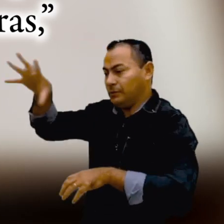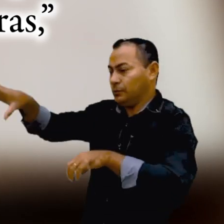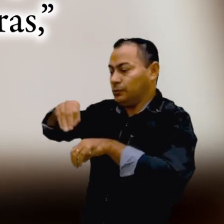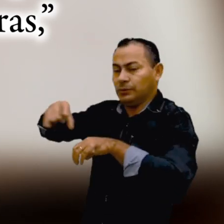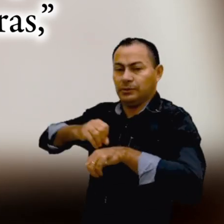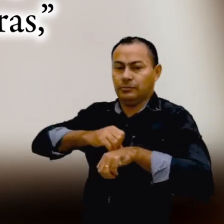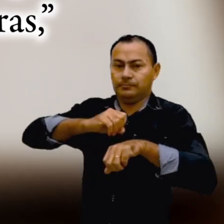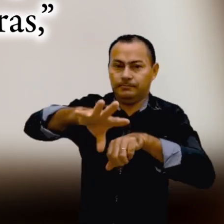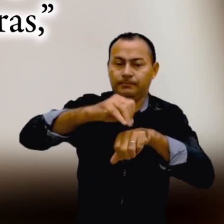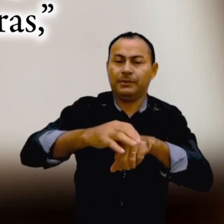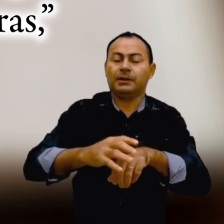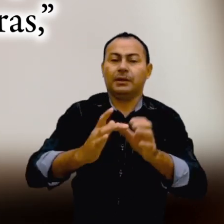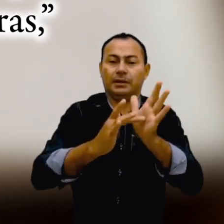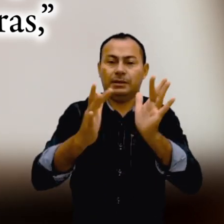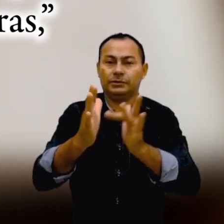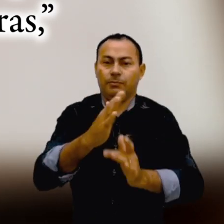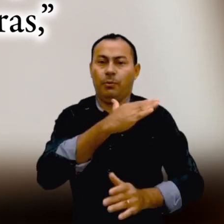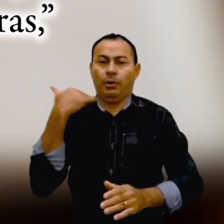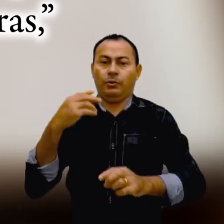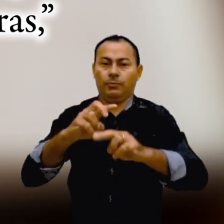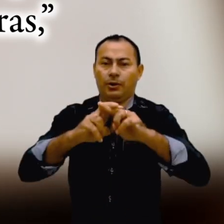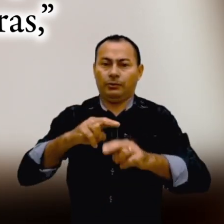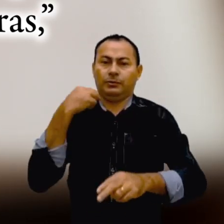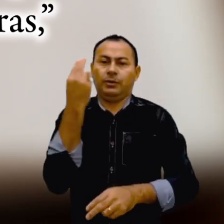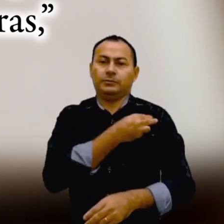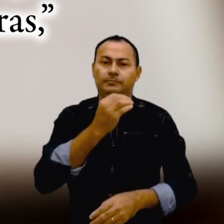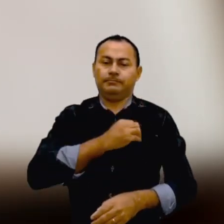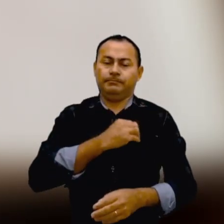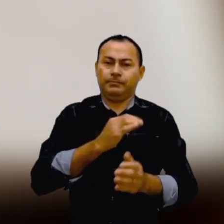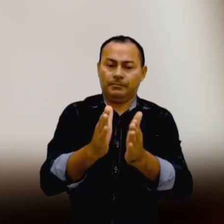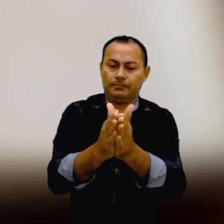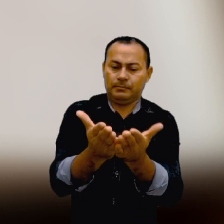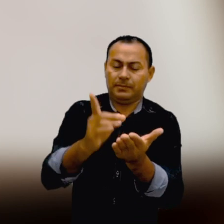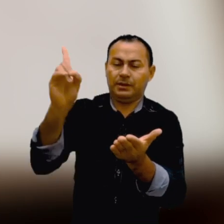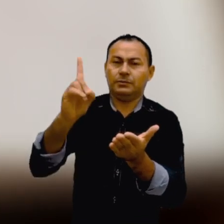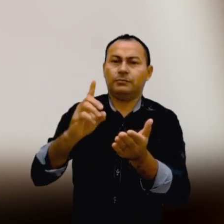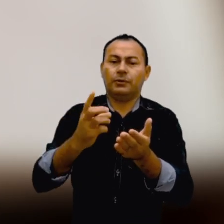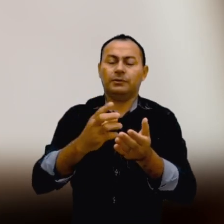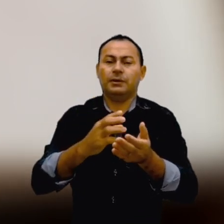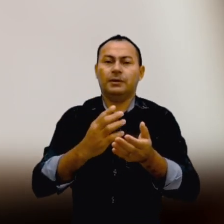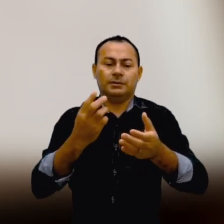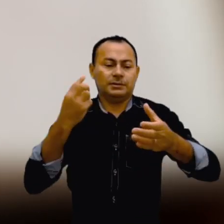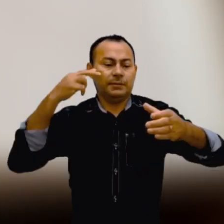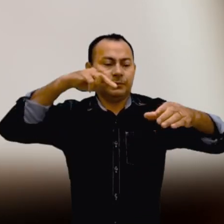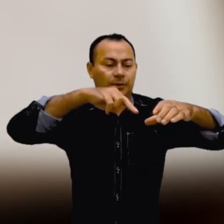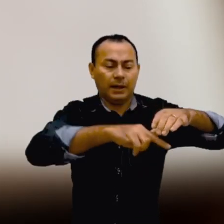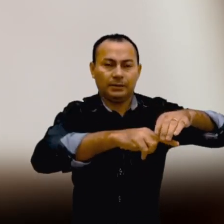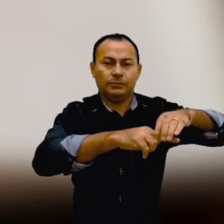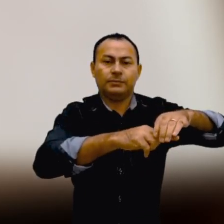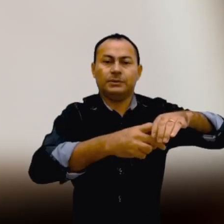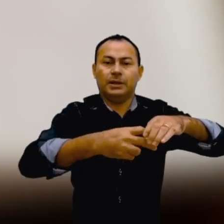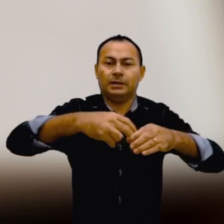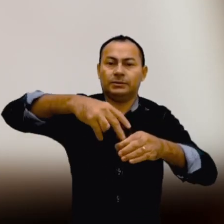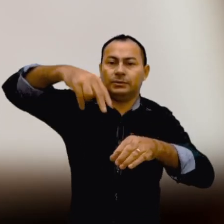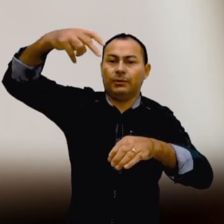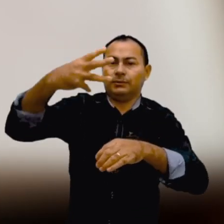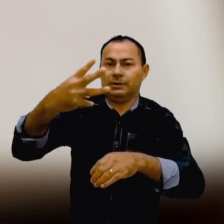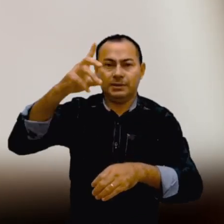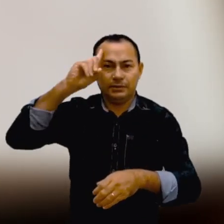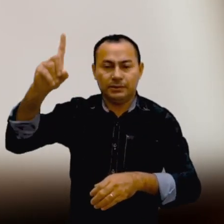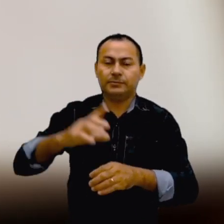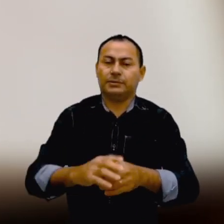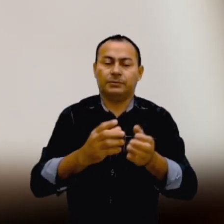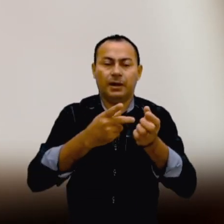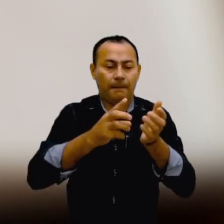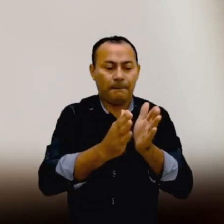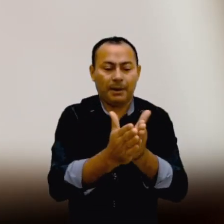que Cristo morreu pelos nossos pecados, segundo as Escrituras, foi sepultado e ressuscitou no terceiro dia, segundo as